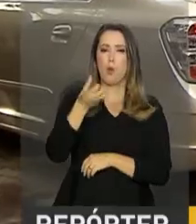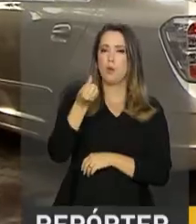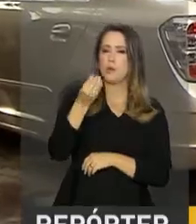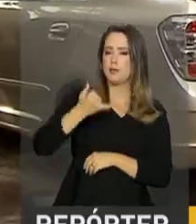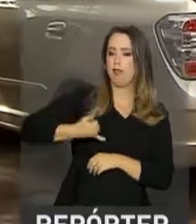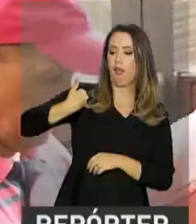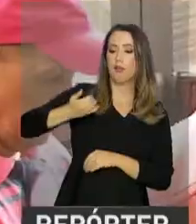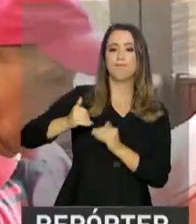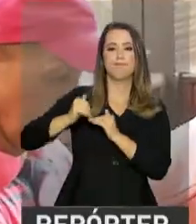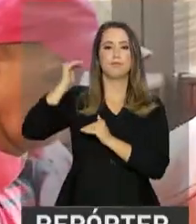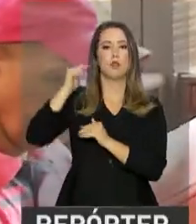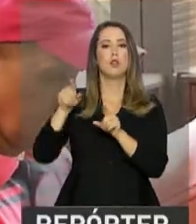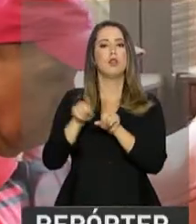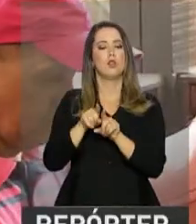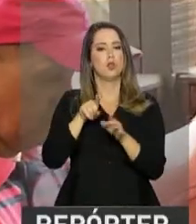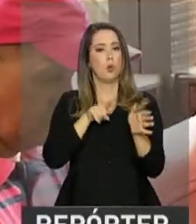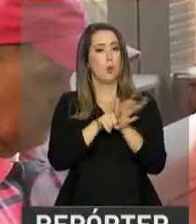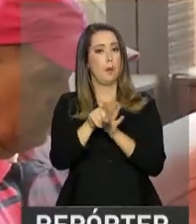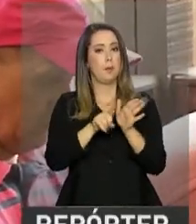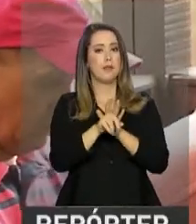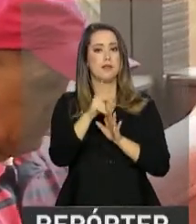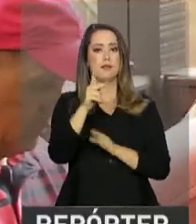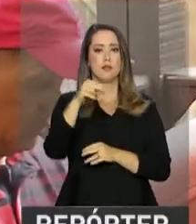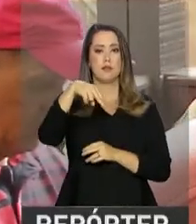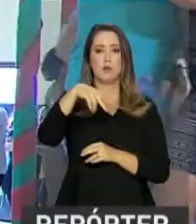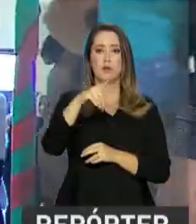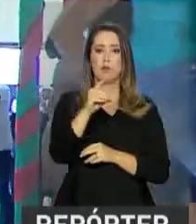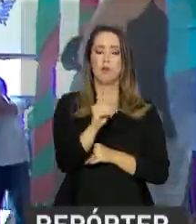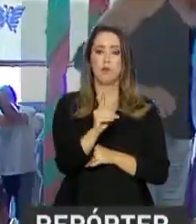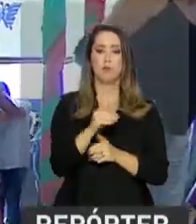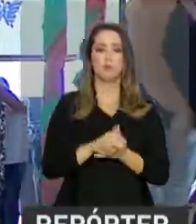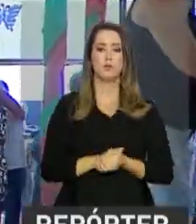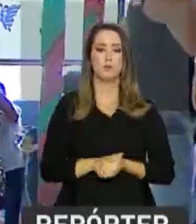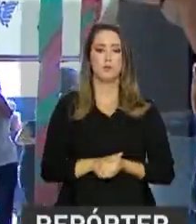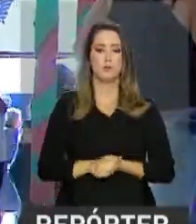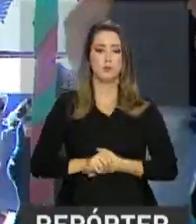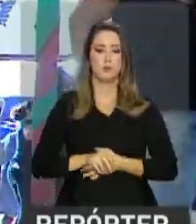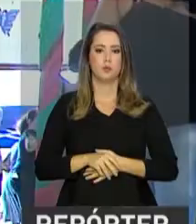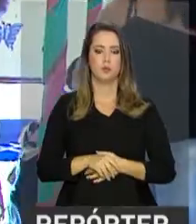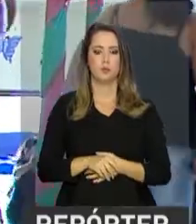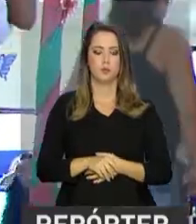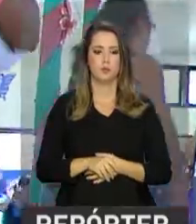PNAD, pesquisa por amostra de domicílios 2017.